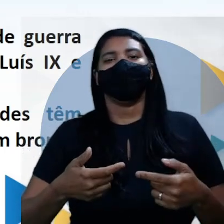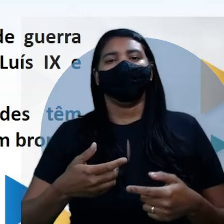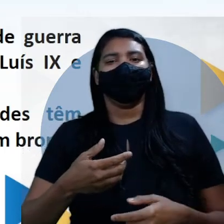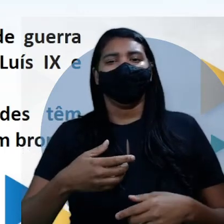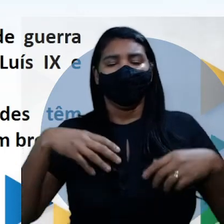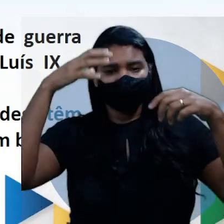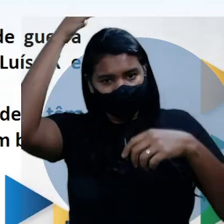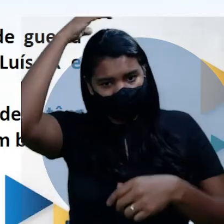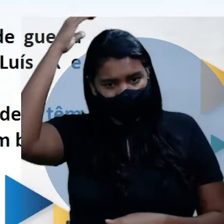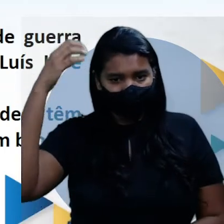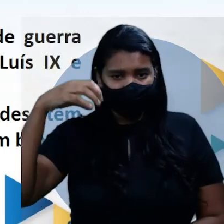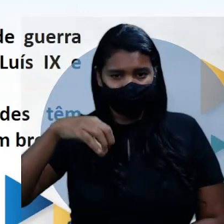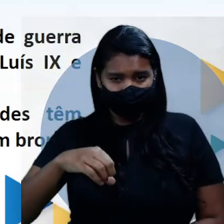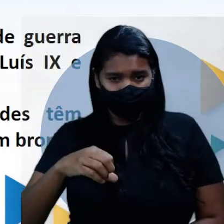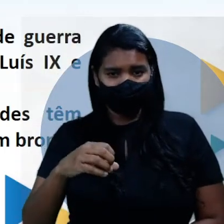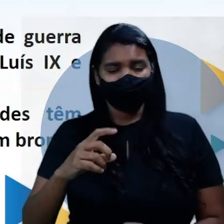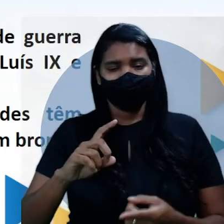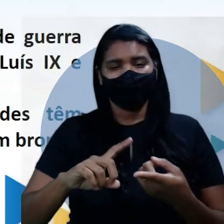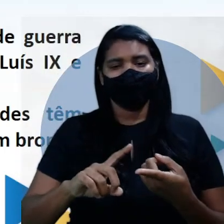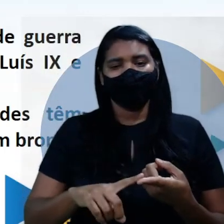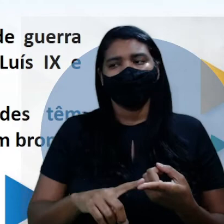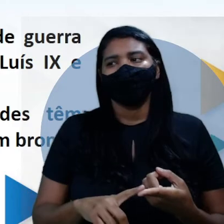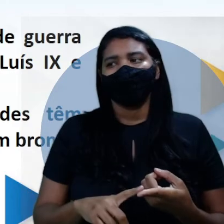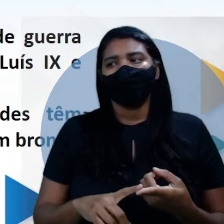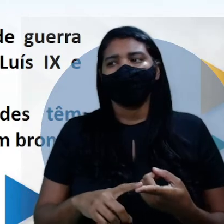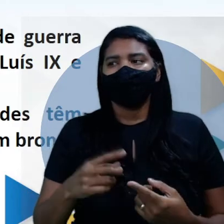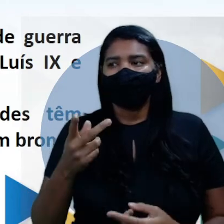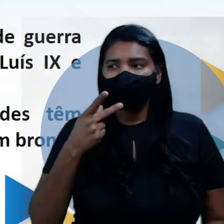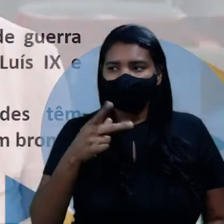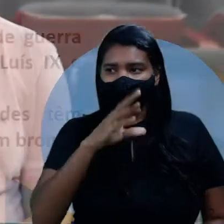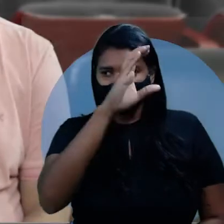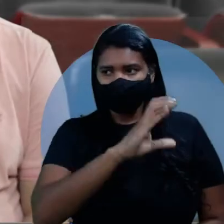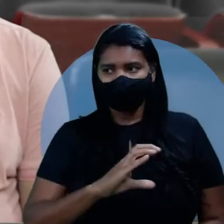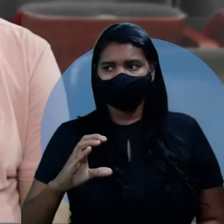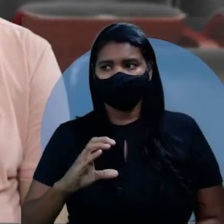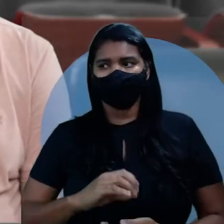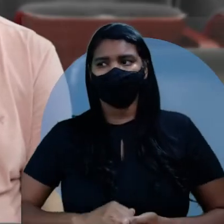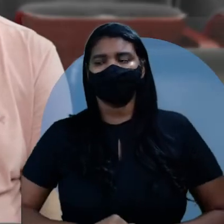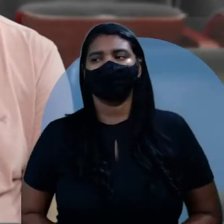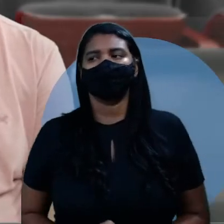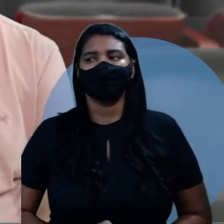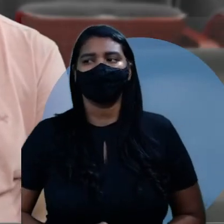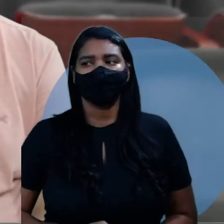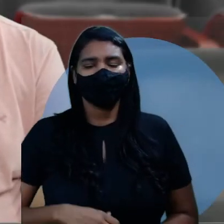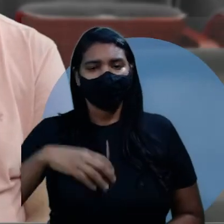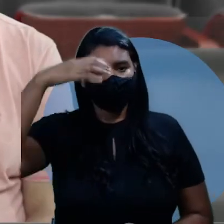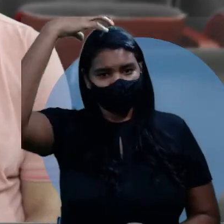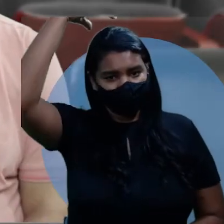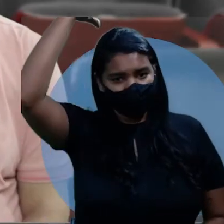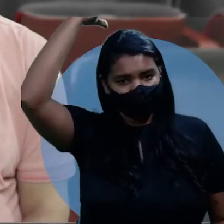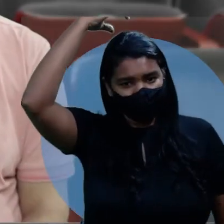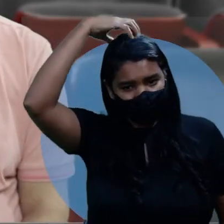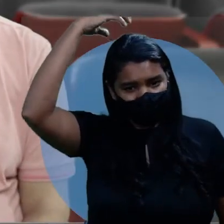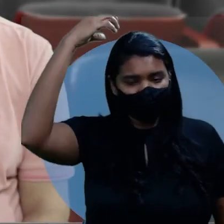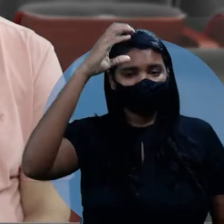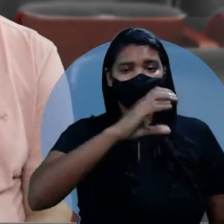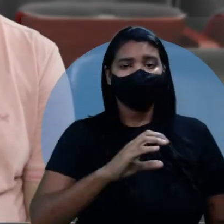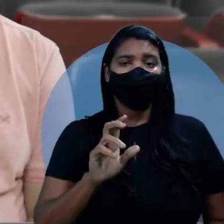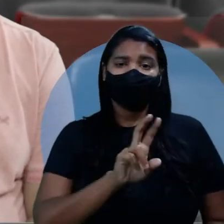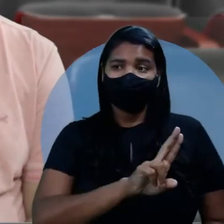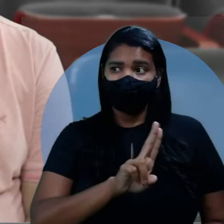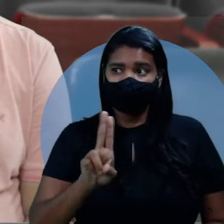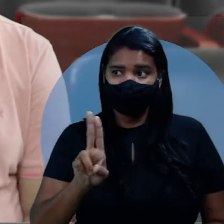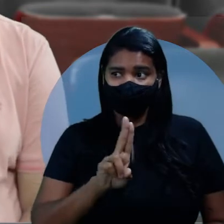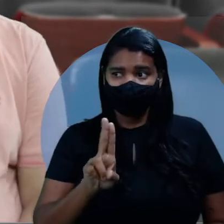IX e às cruzadas, né? Rei Luís IX, como eu disse a vocês, é um rei que foi canonizado e que dá